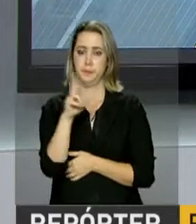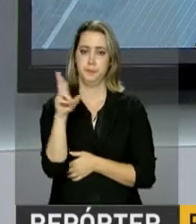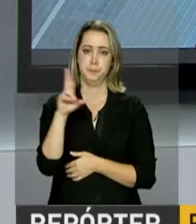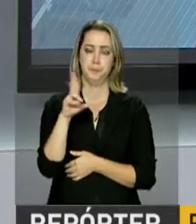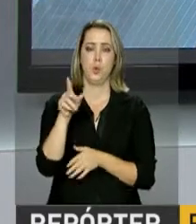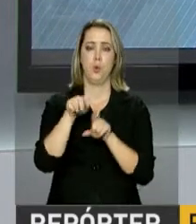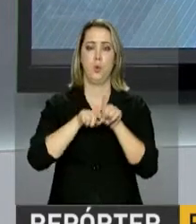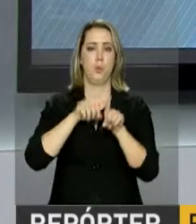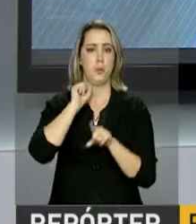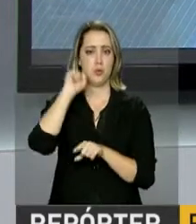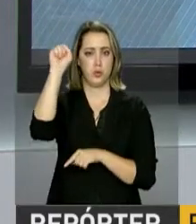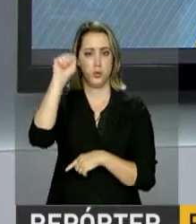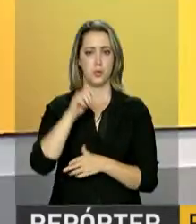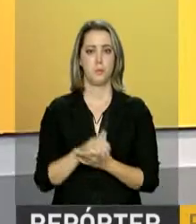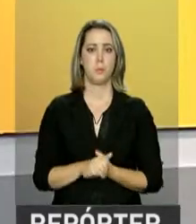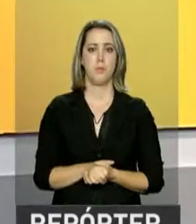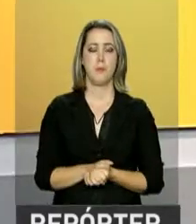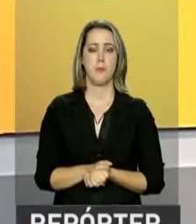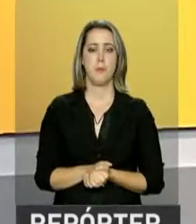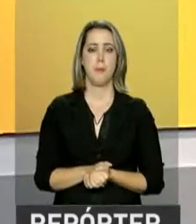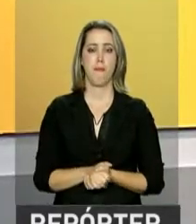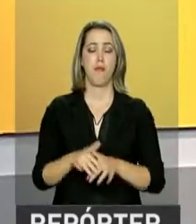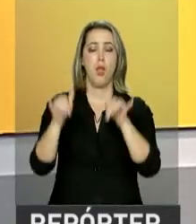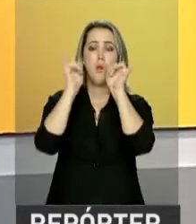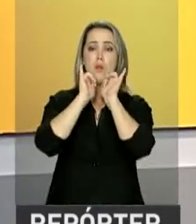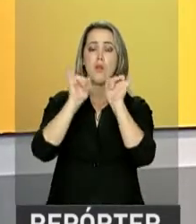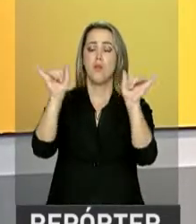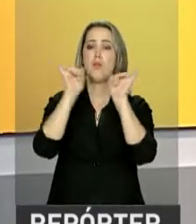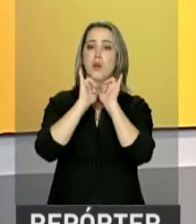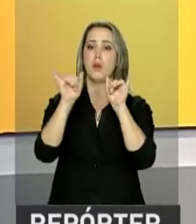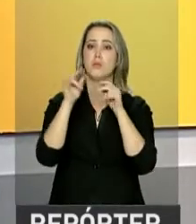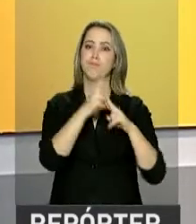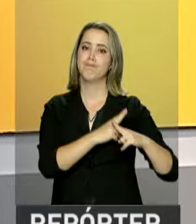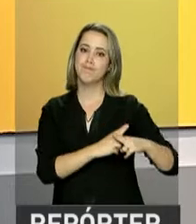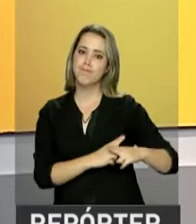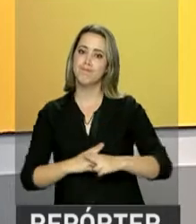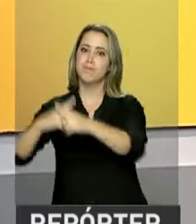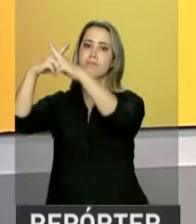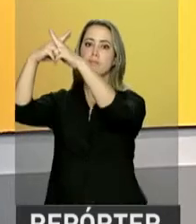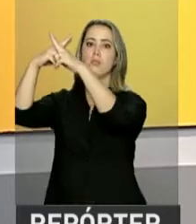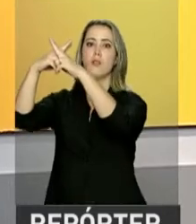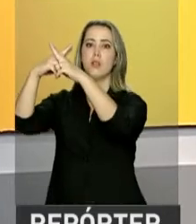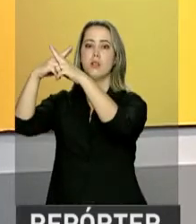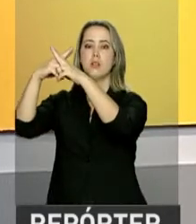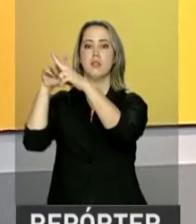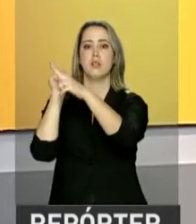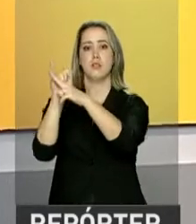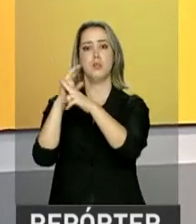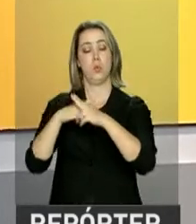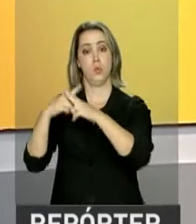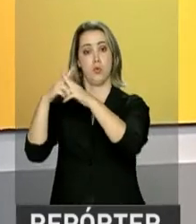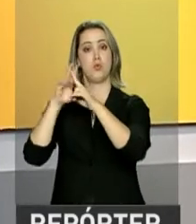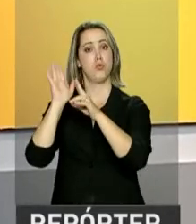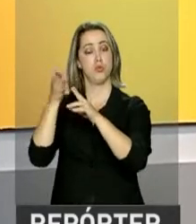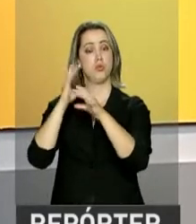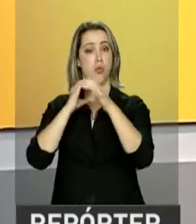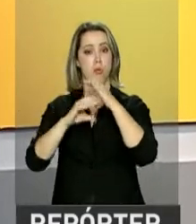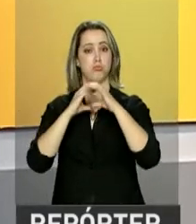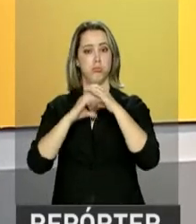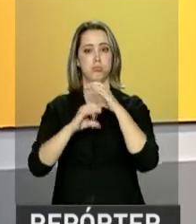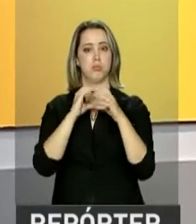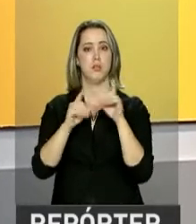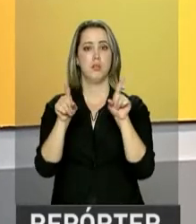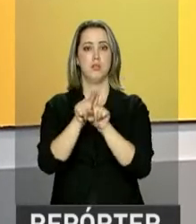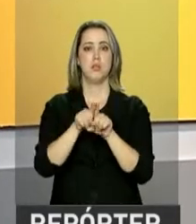de reais em abril e foi lançado o satélite gestacional de defesa e comunicações o